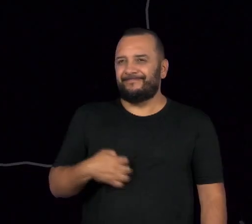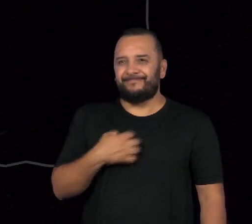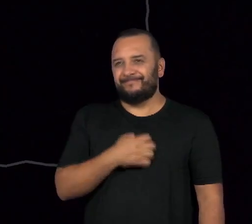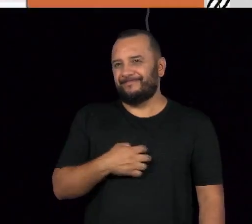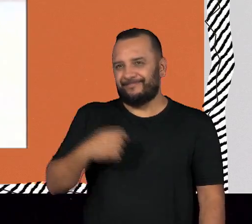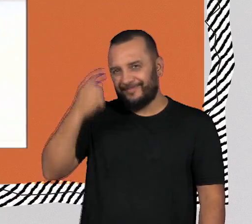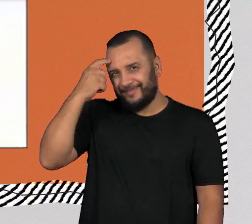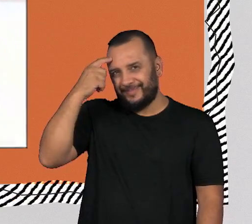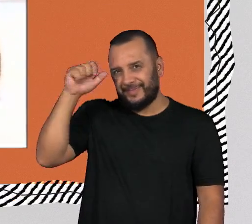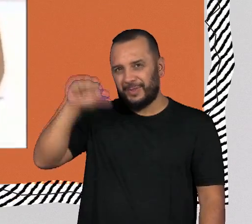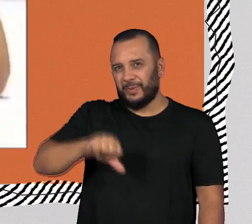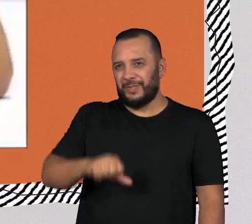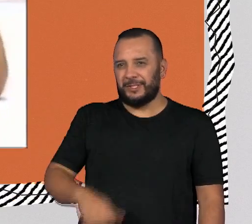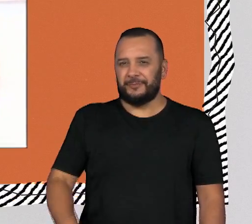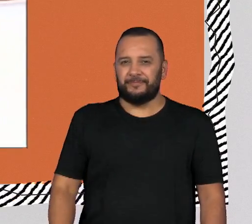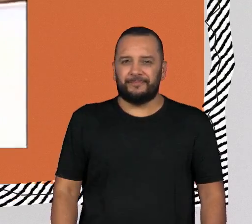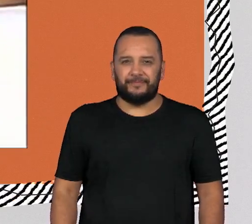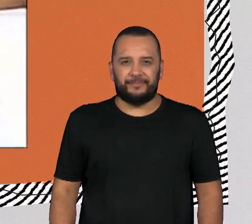tempo.